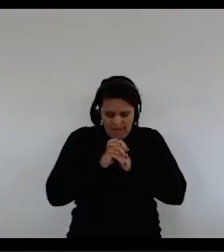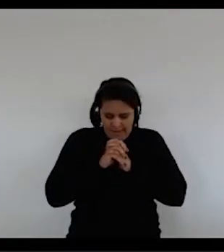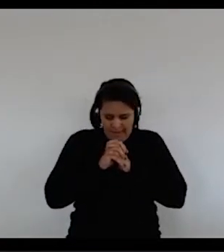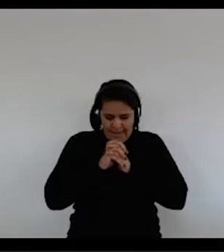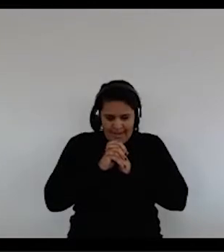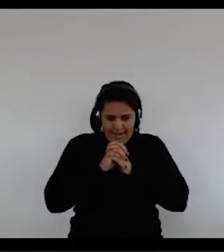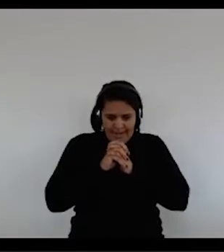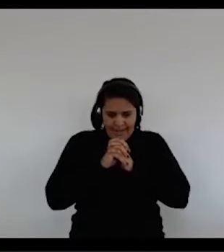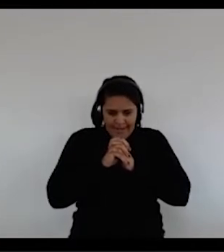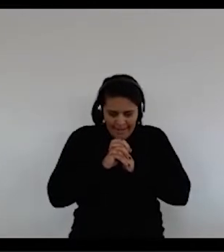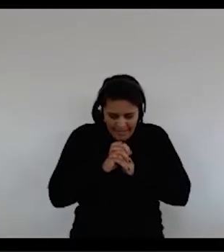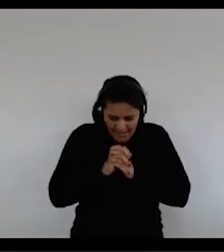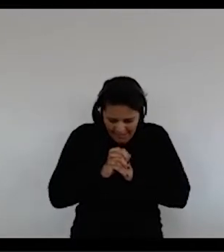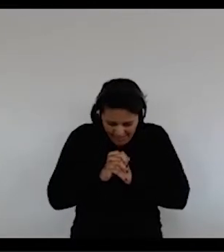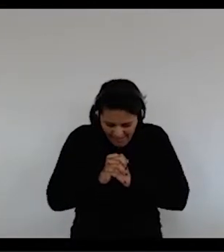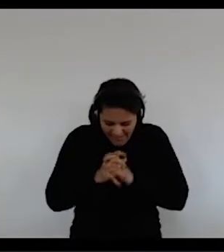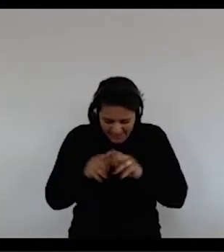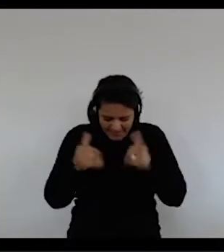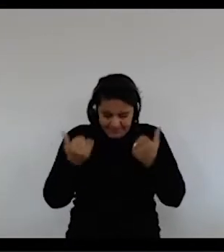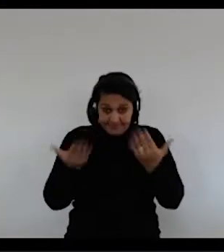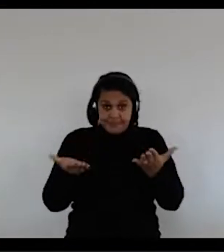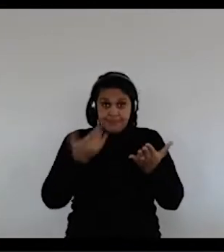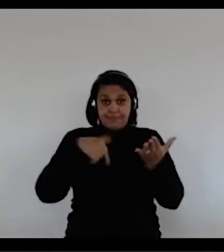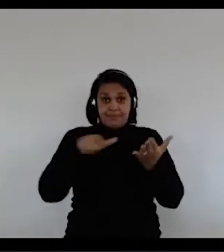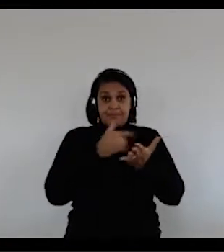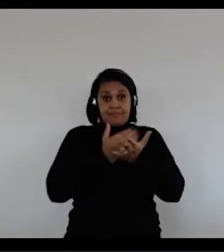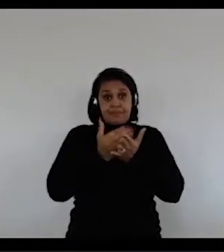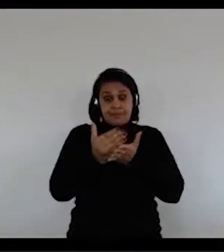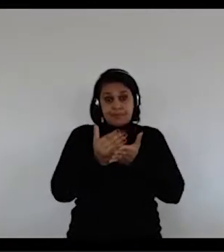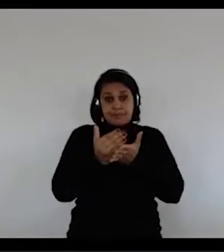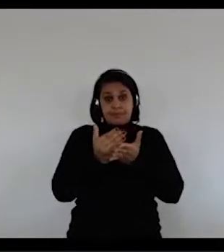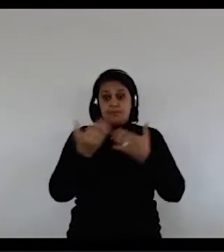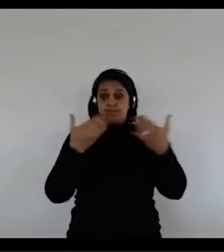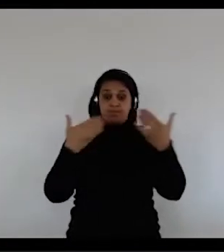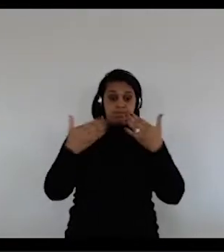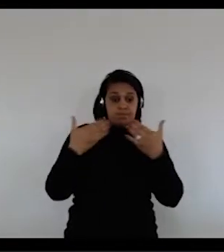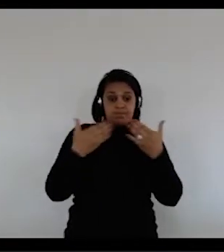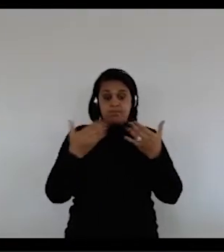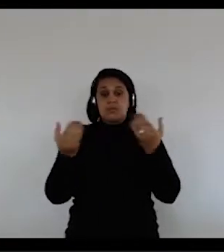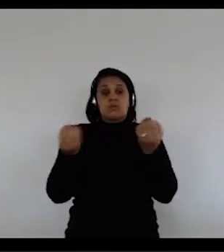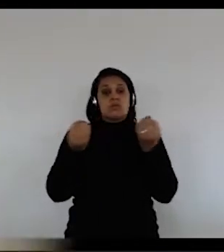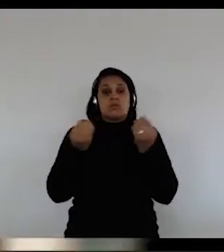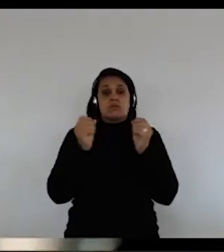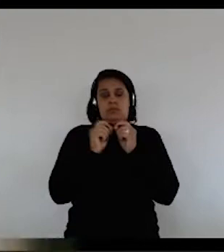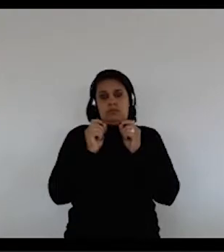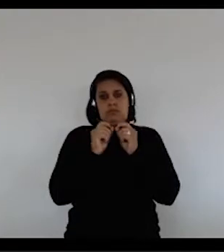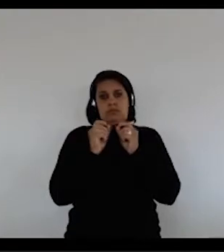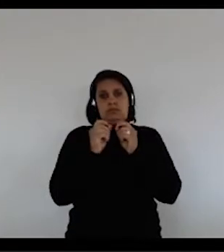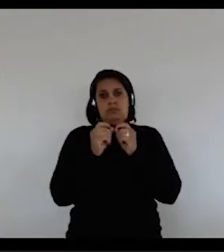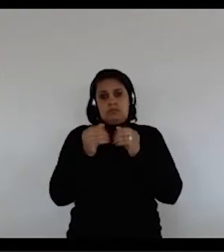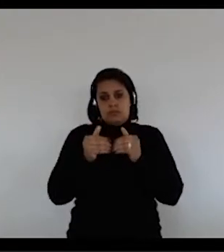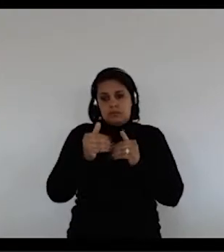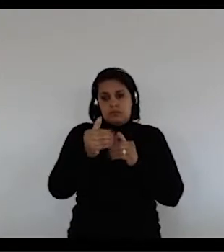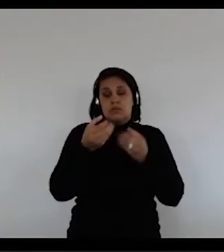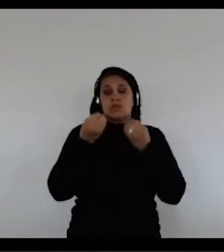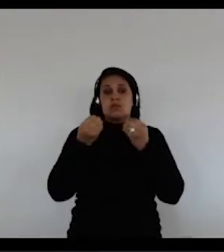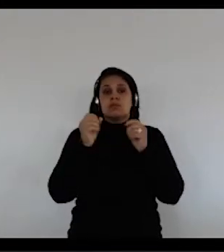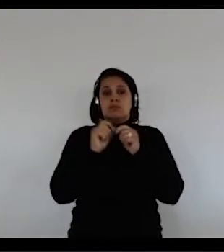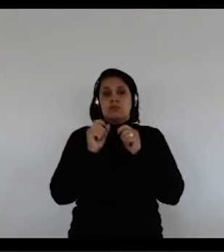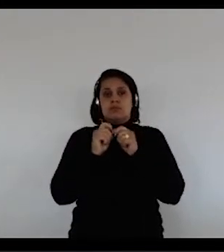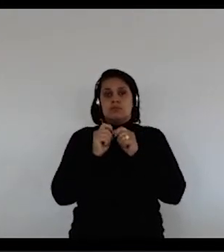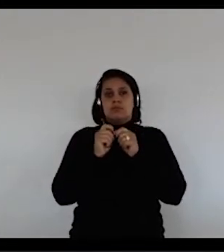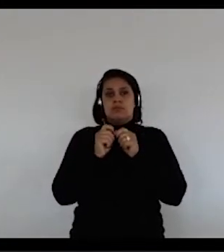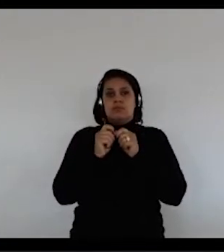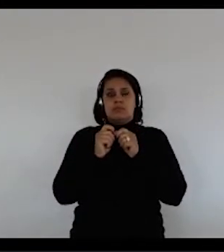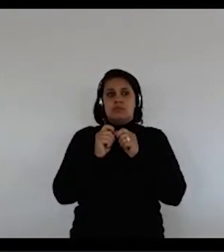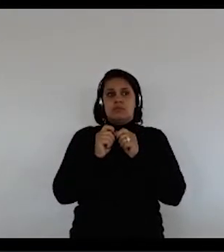os debates sobre como fazer para a palavra usada em Espanha era